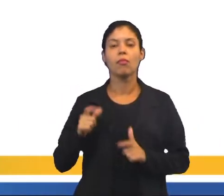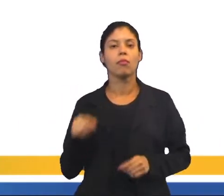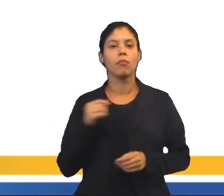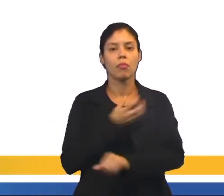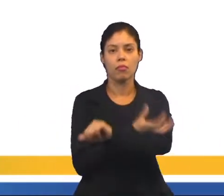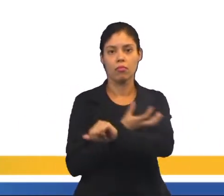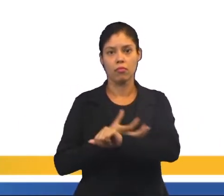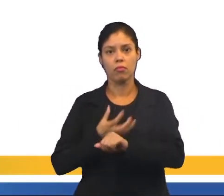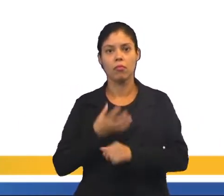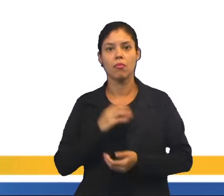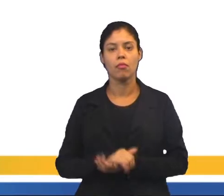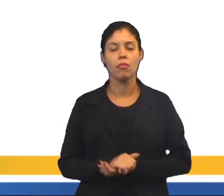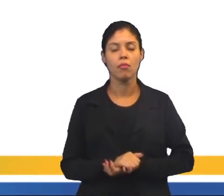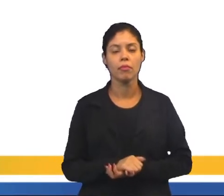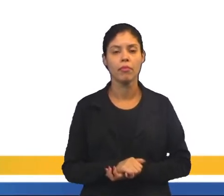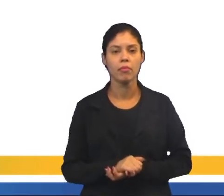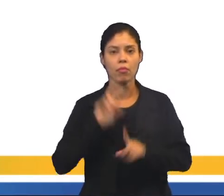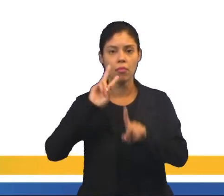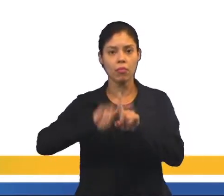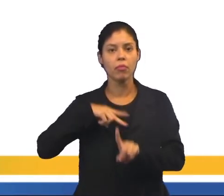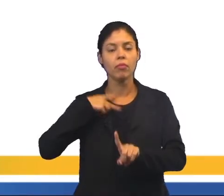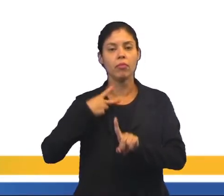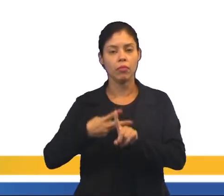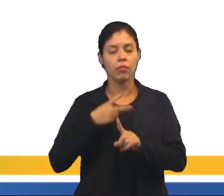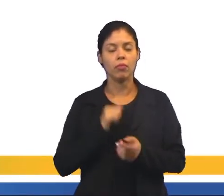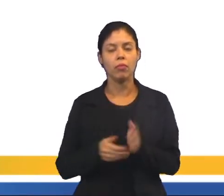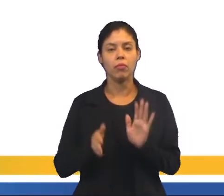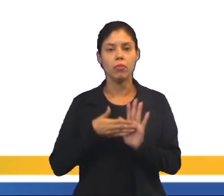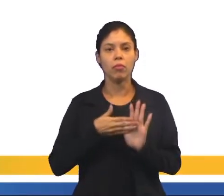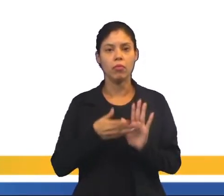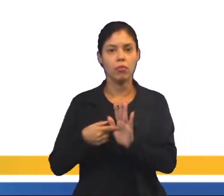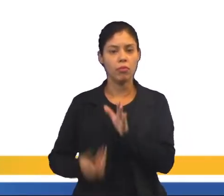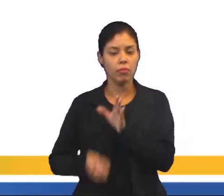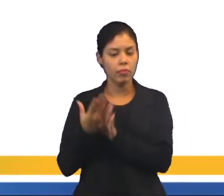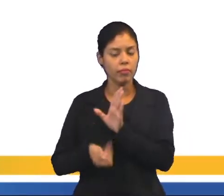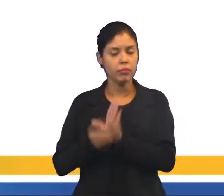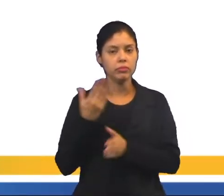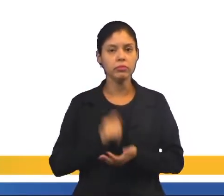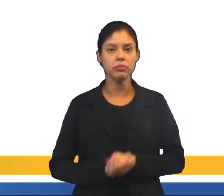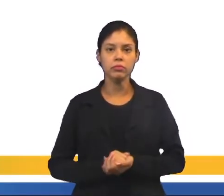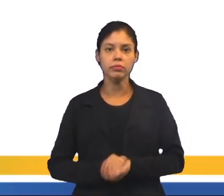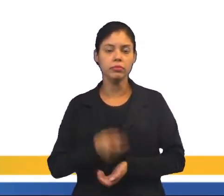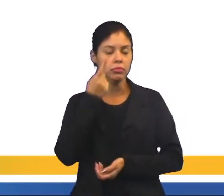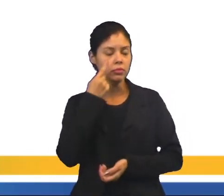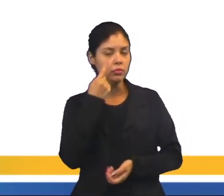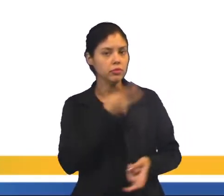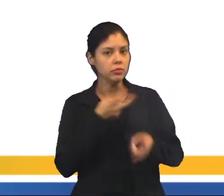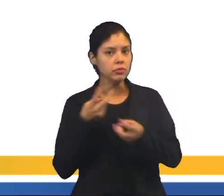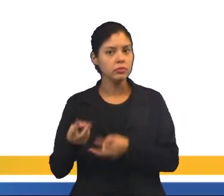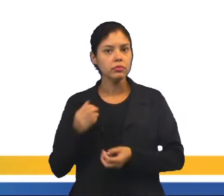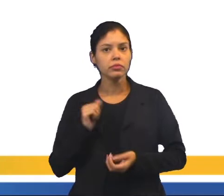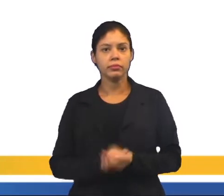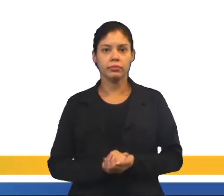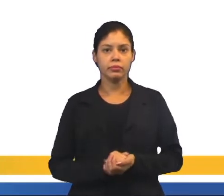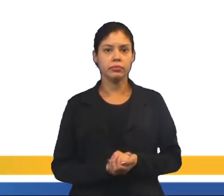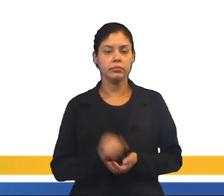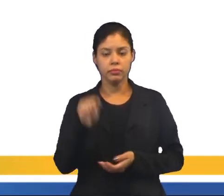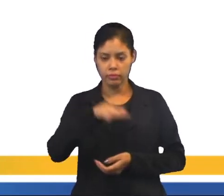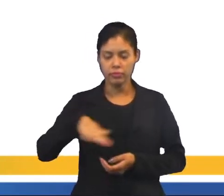plantio para dobrar a produção. Observe a ilustração da